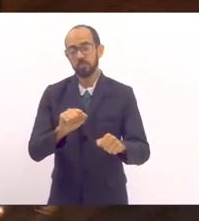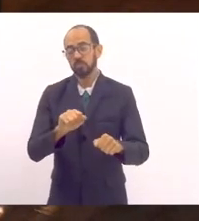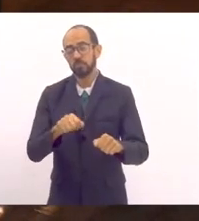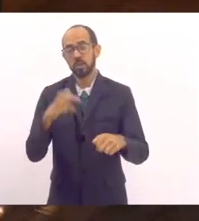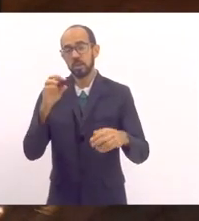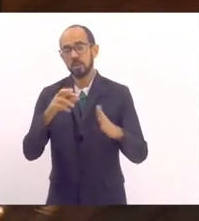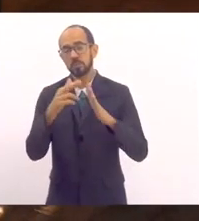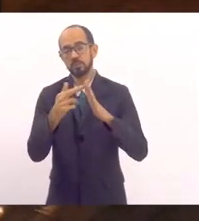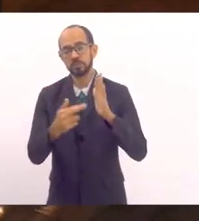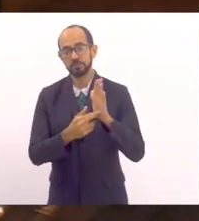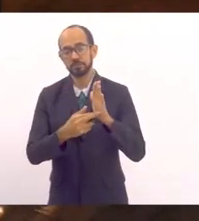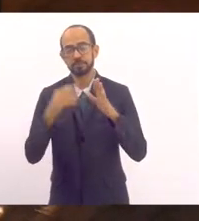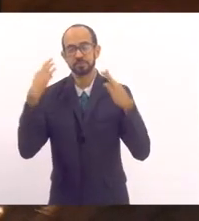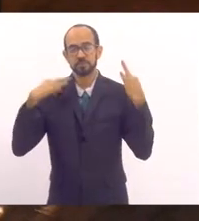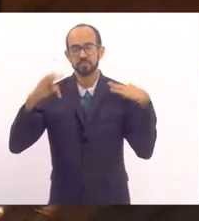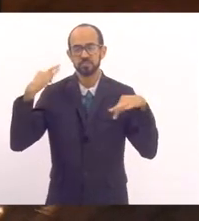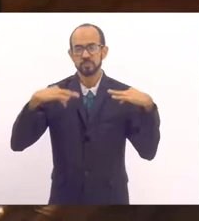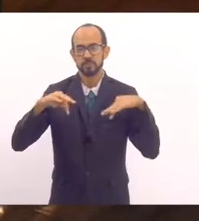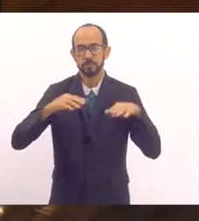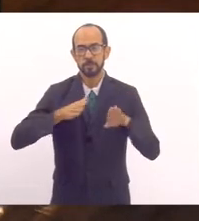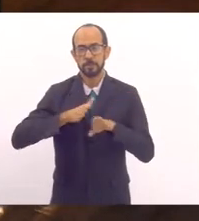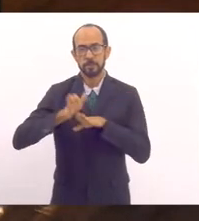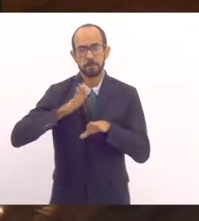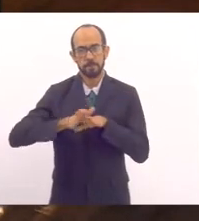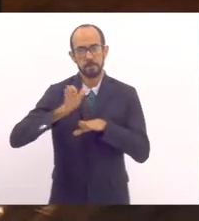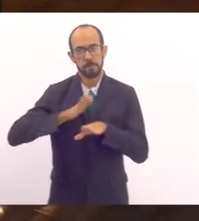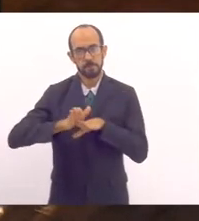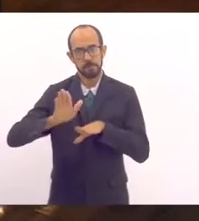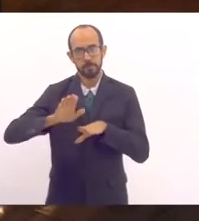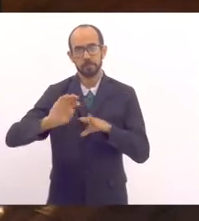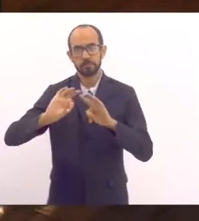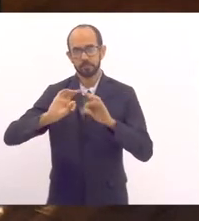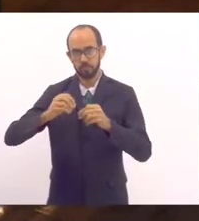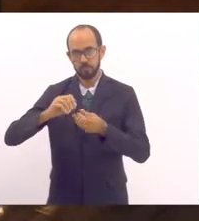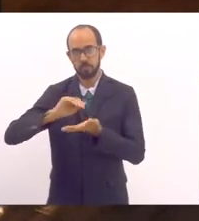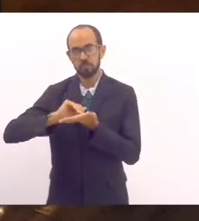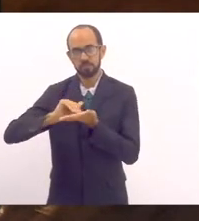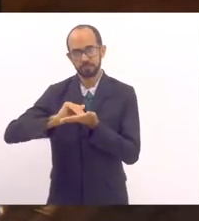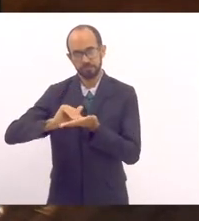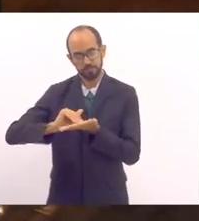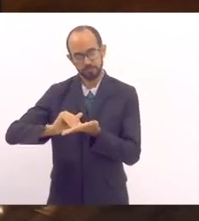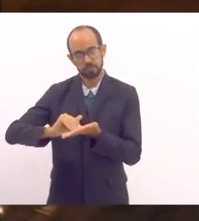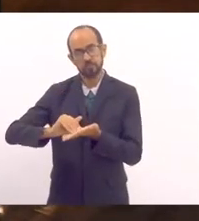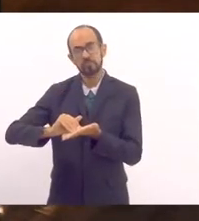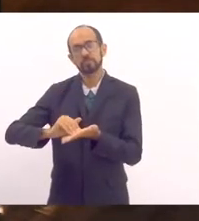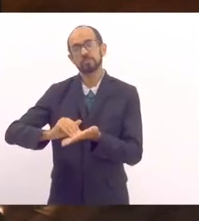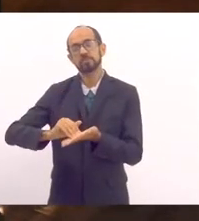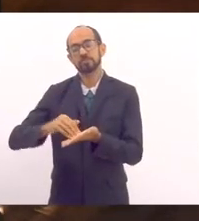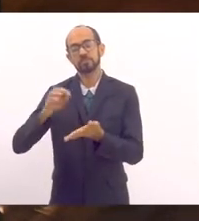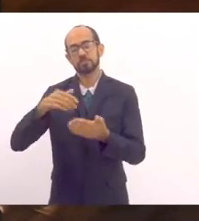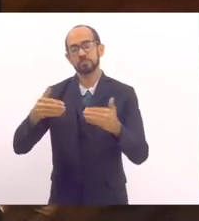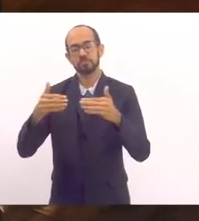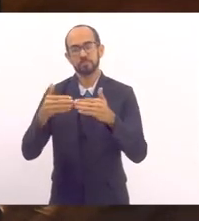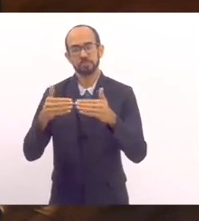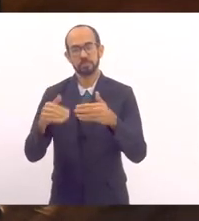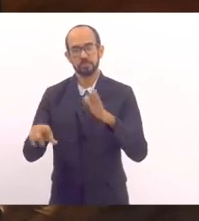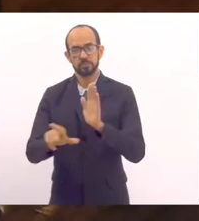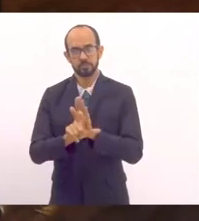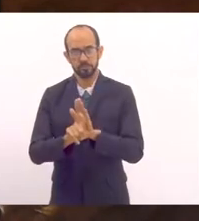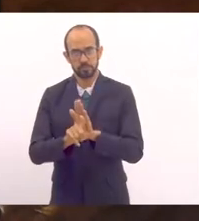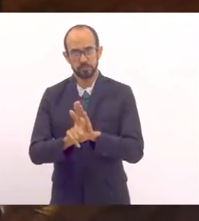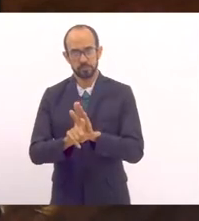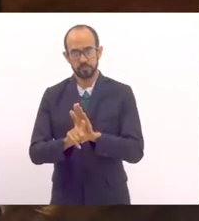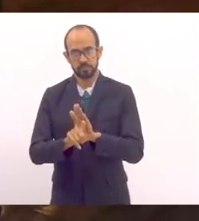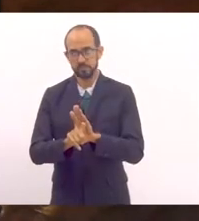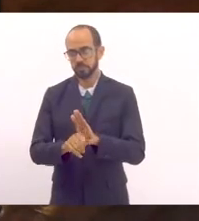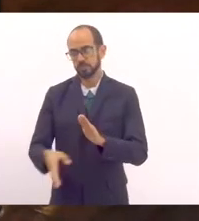Estado e às orientações e solicitações da Setur e Turismo em consonância com essa lei. Deputada, a senhora conhece,